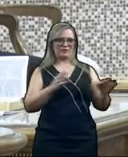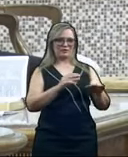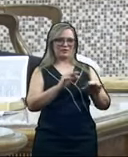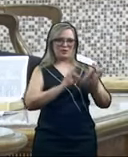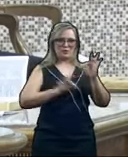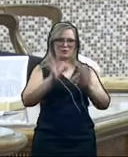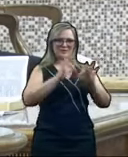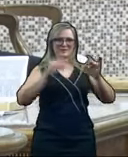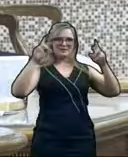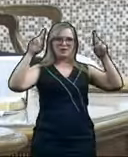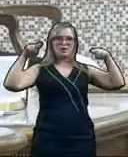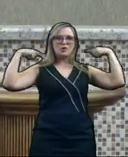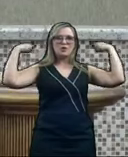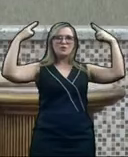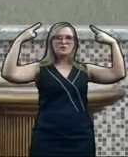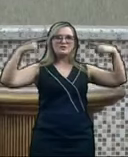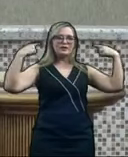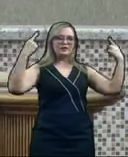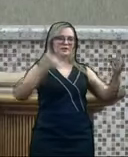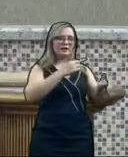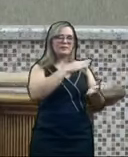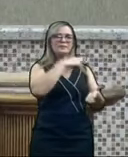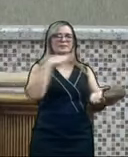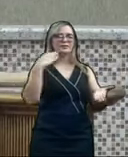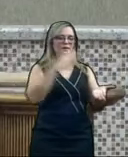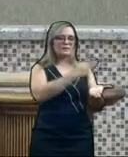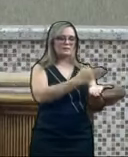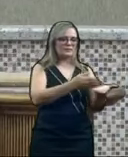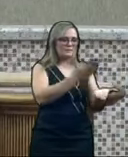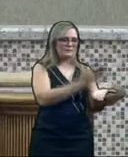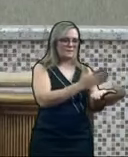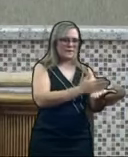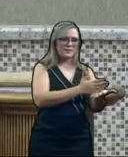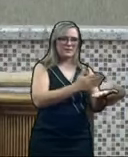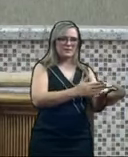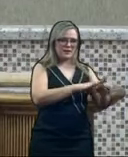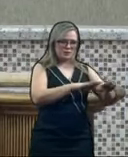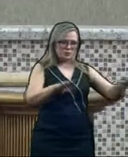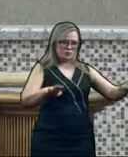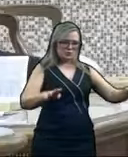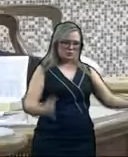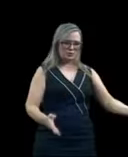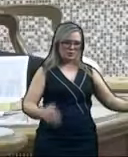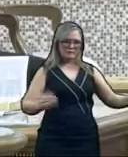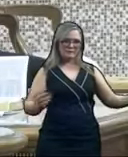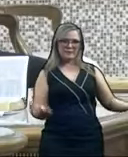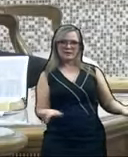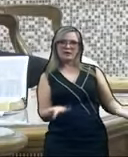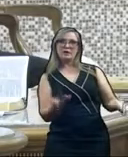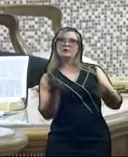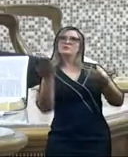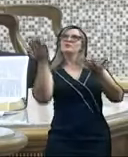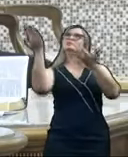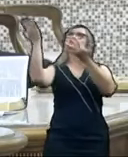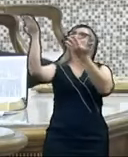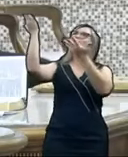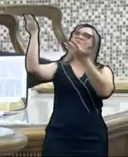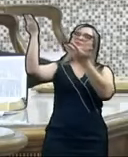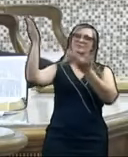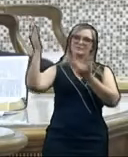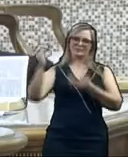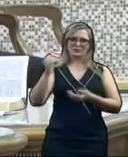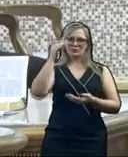vou cumprir o que eu prometi e você é crente agora nós Nós já somos